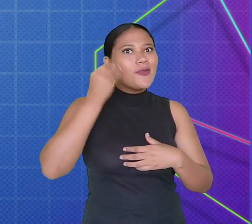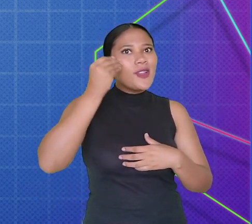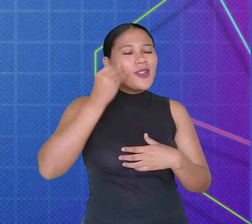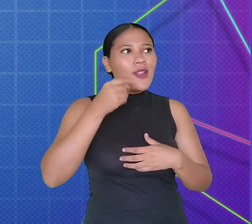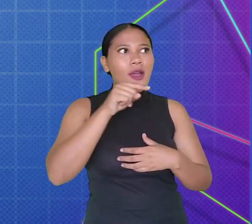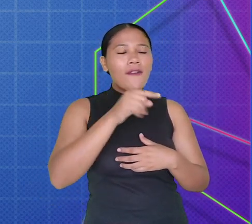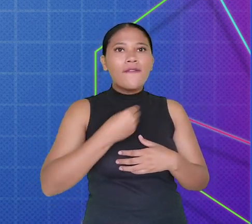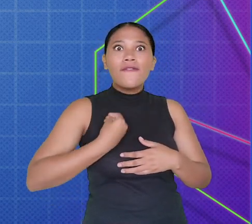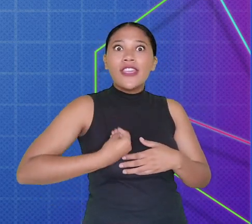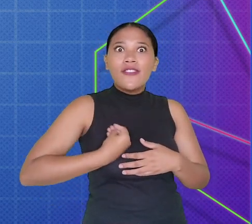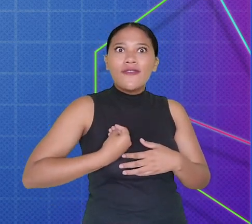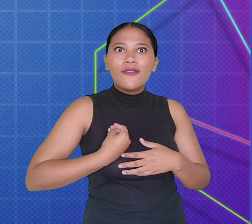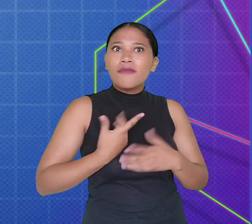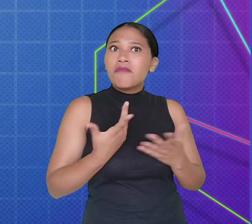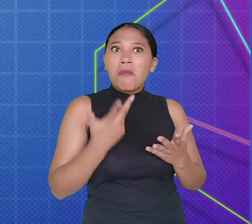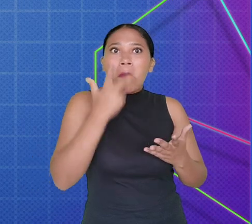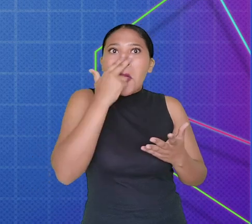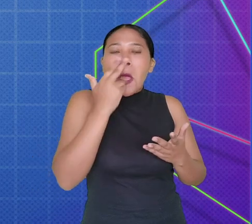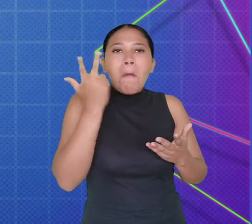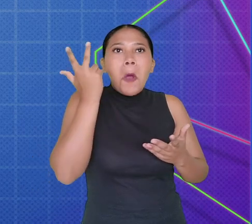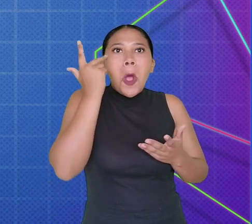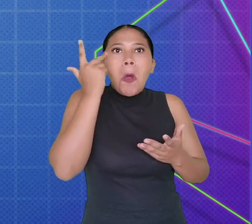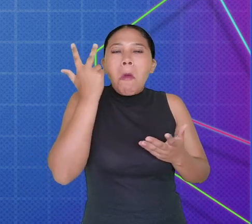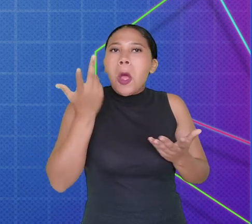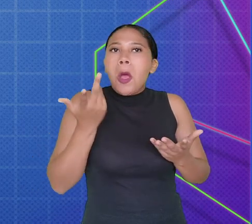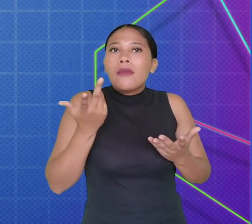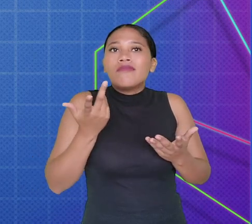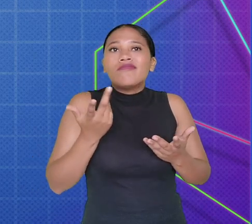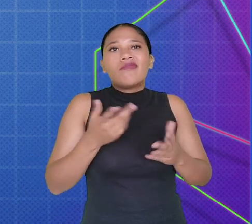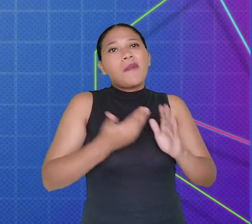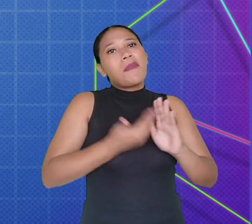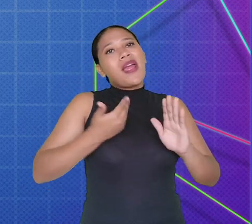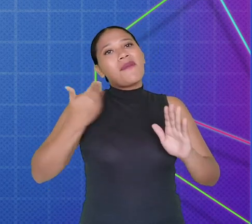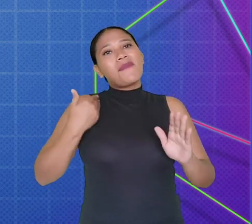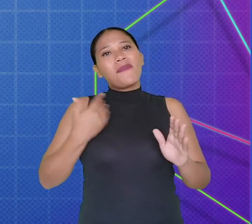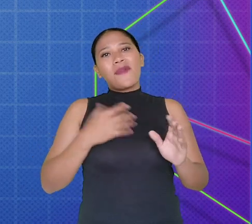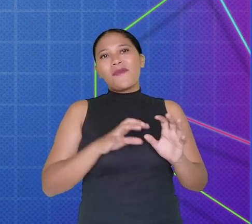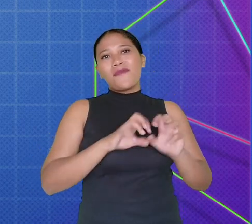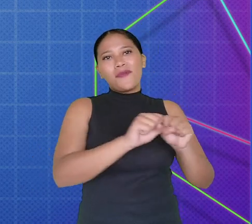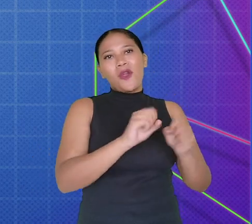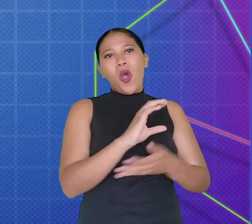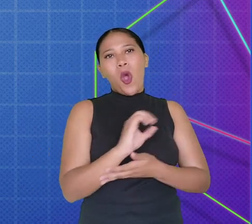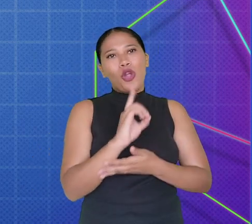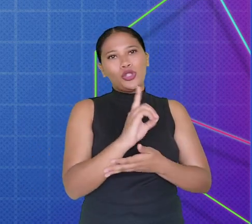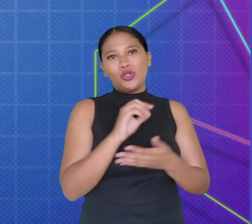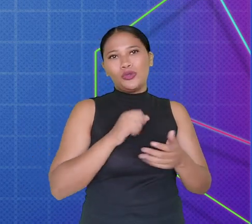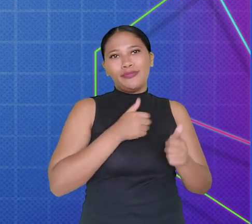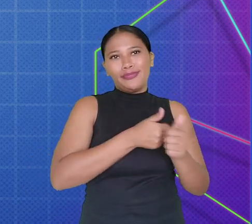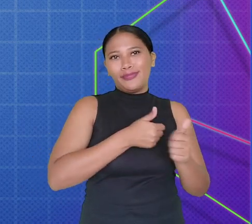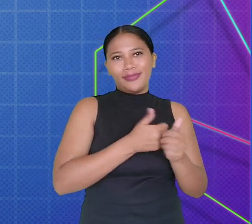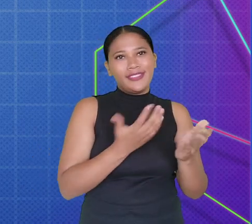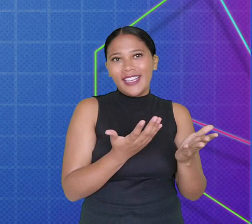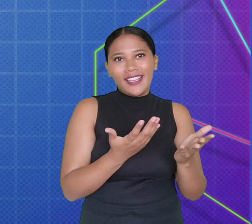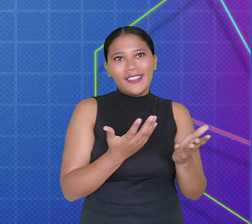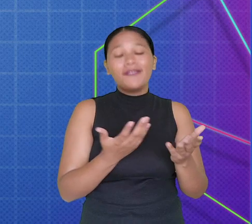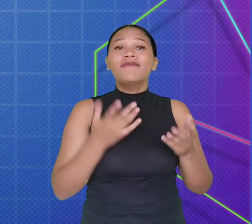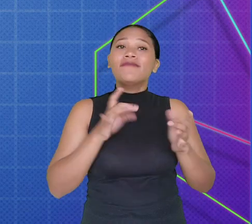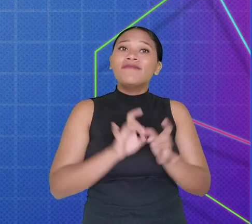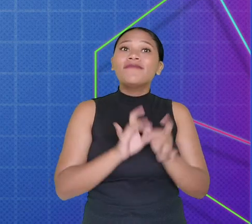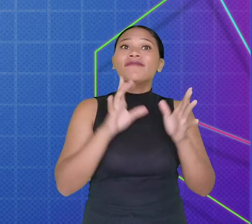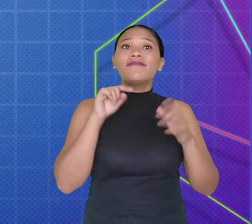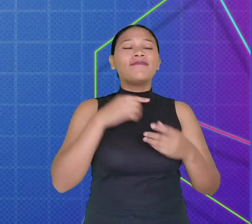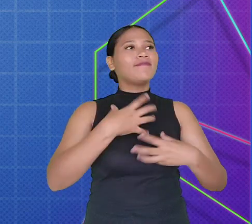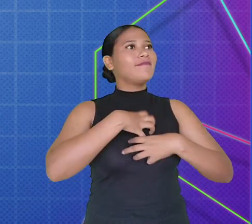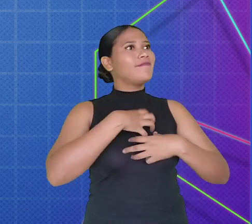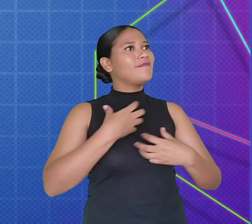que estão experimentando um mundo vivo e habitado, em vez de um conjunto de personagens pré-programados. As interações orgânicas